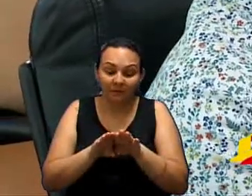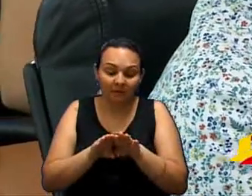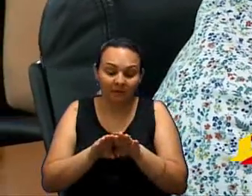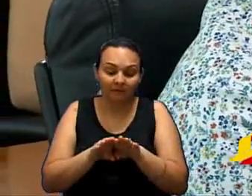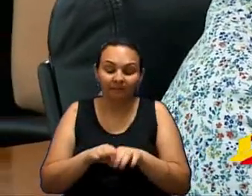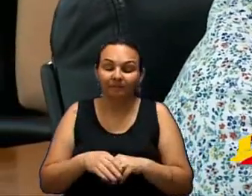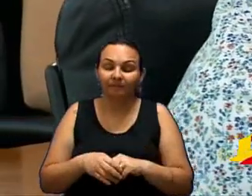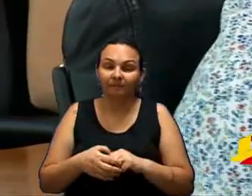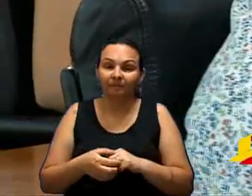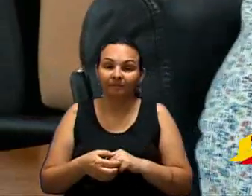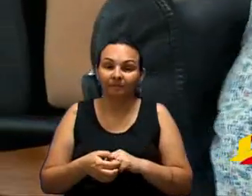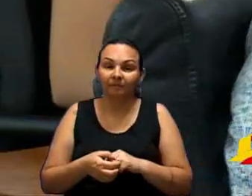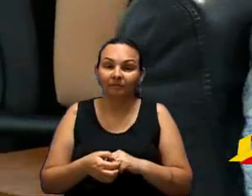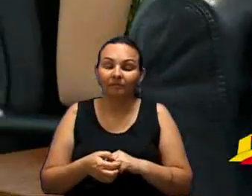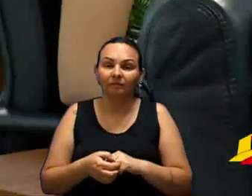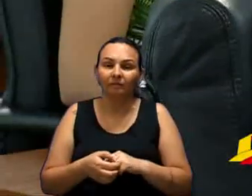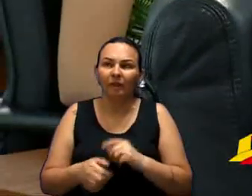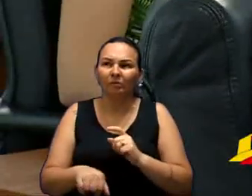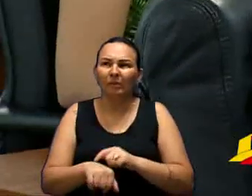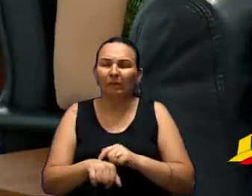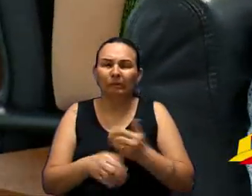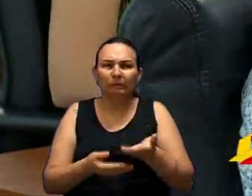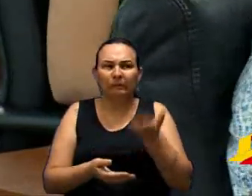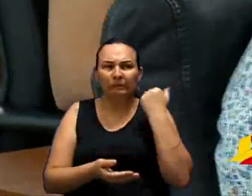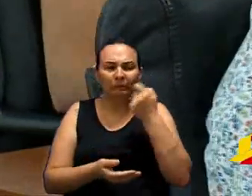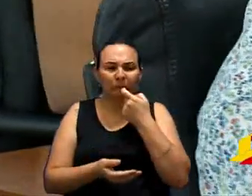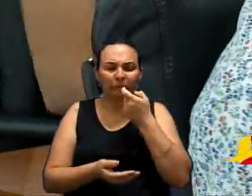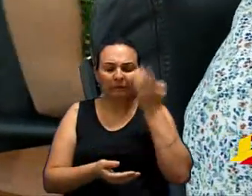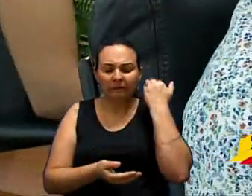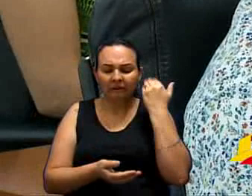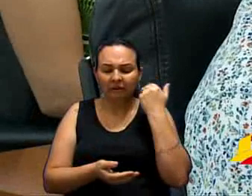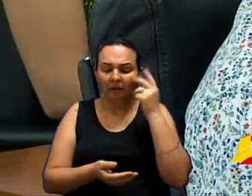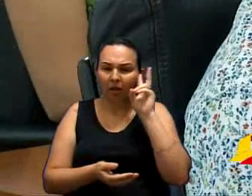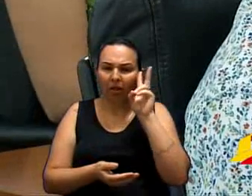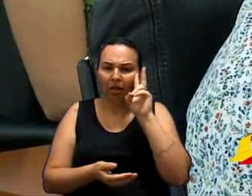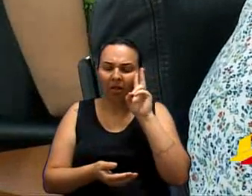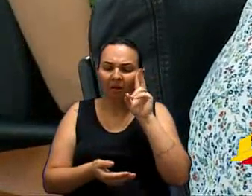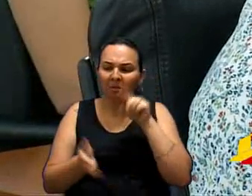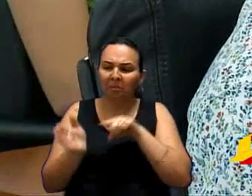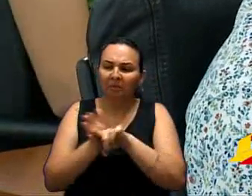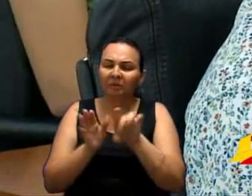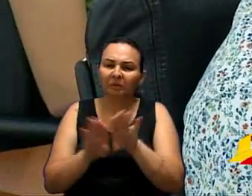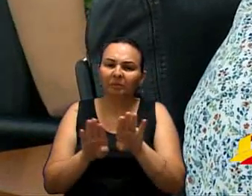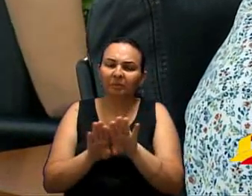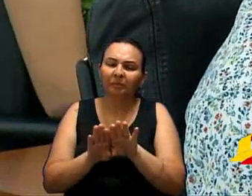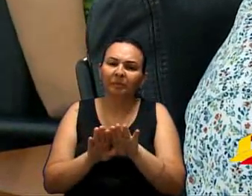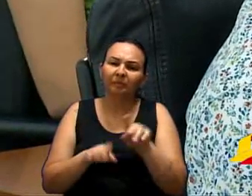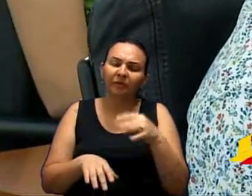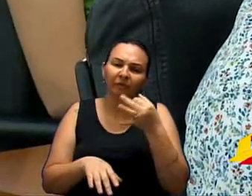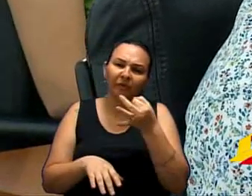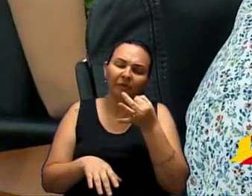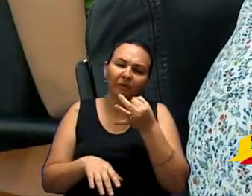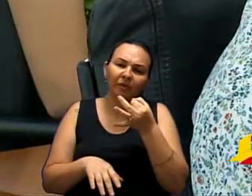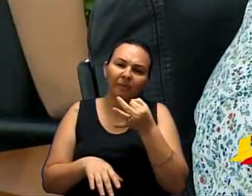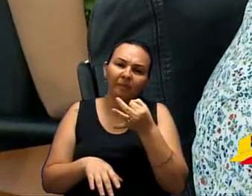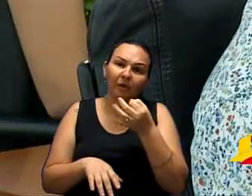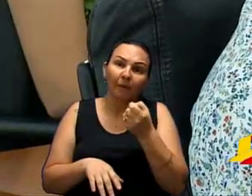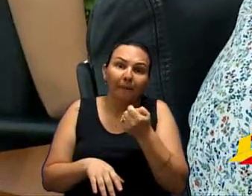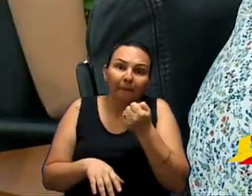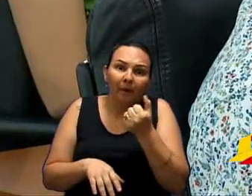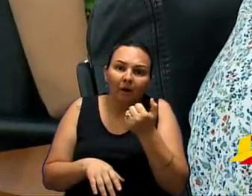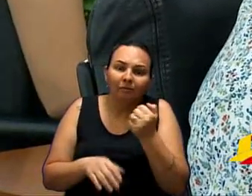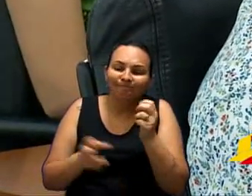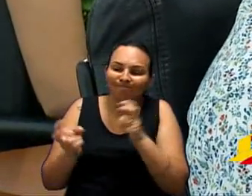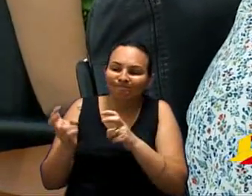algum tempo atrás do codema levantei essa questão eu lembro que uma vez eu falei o seguinte procon de lula e quase apanhei né